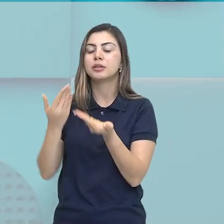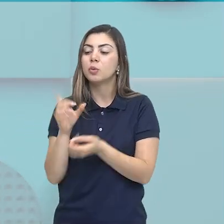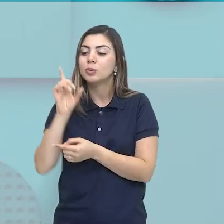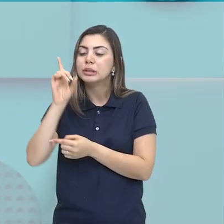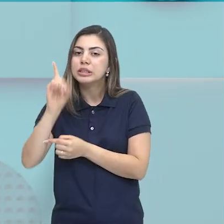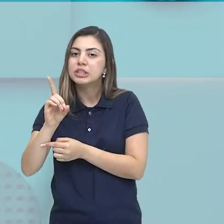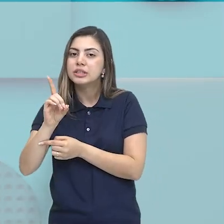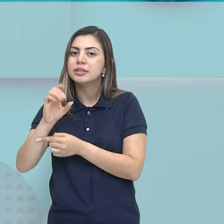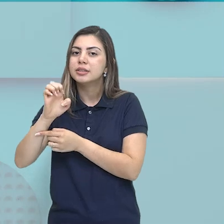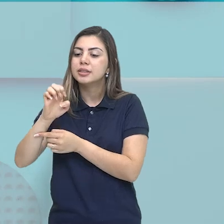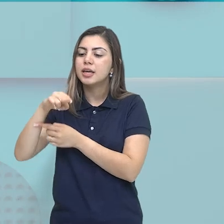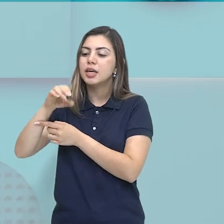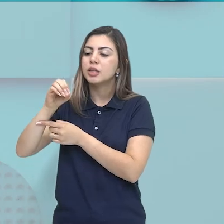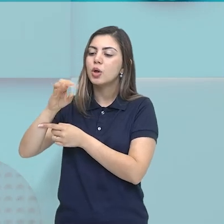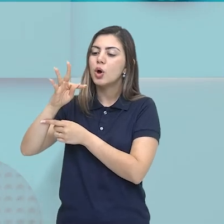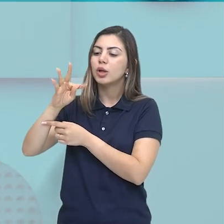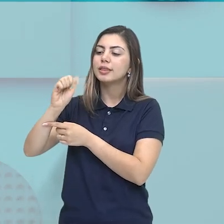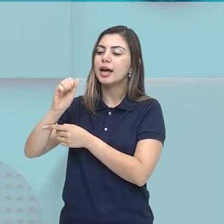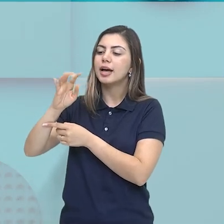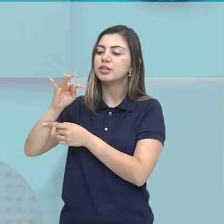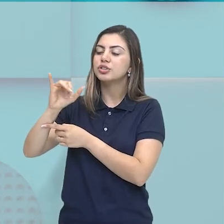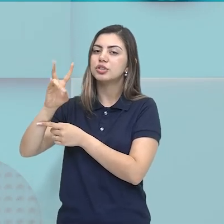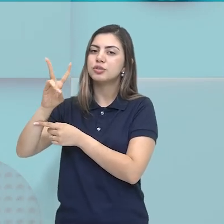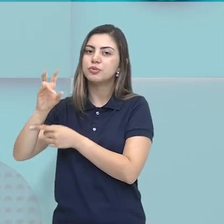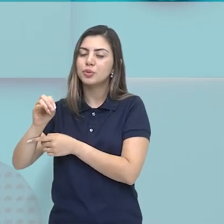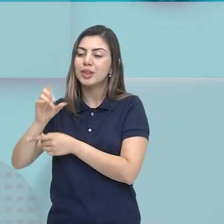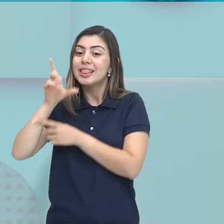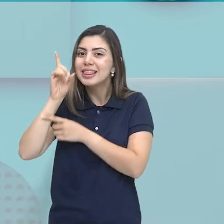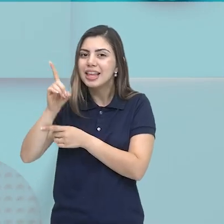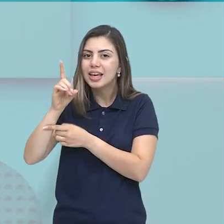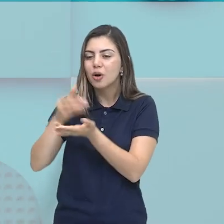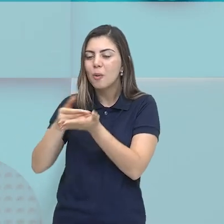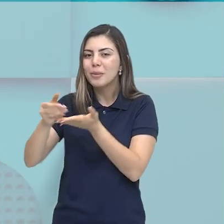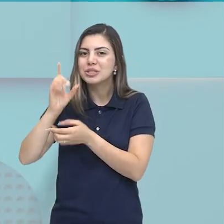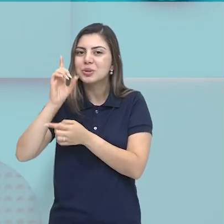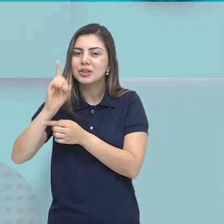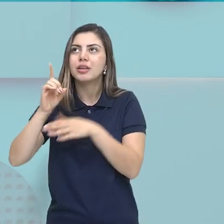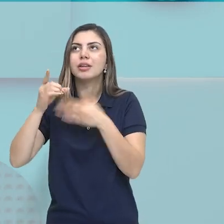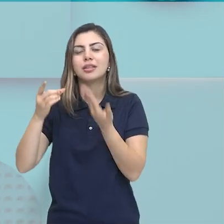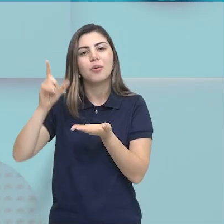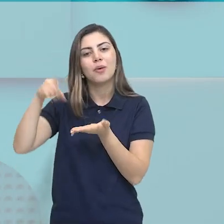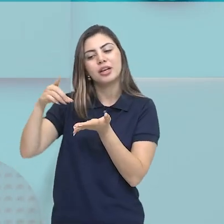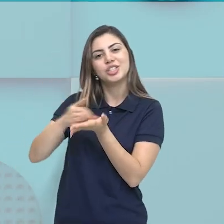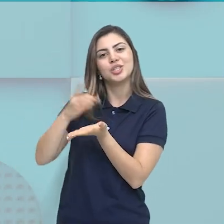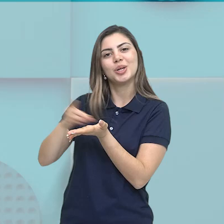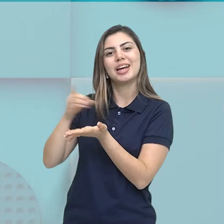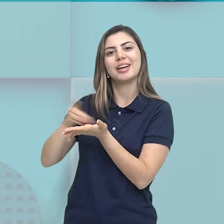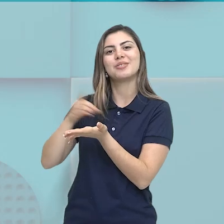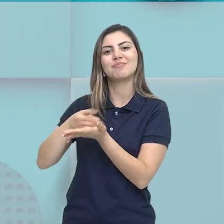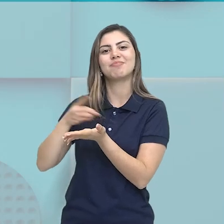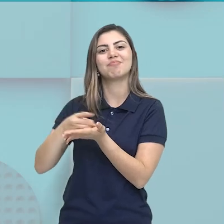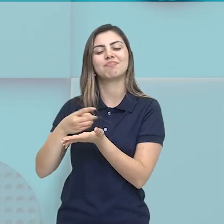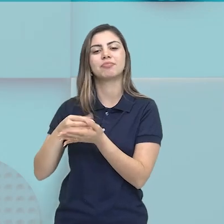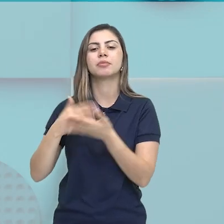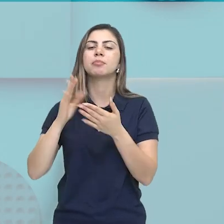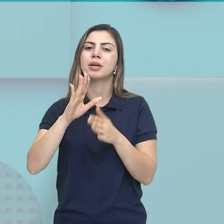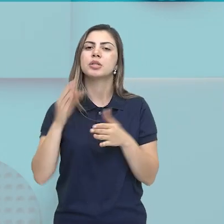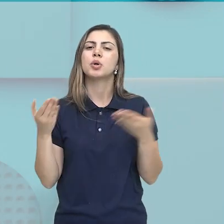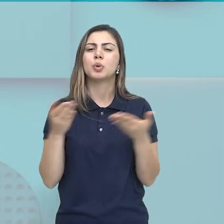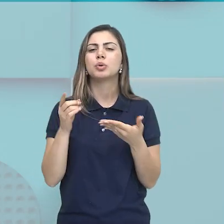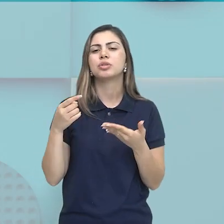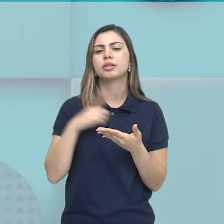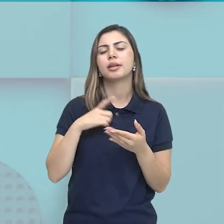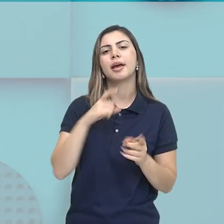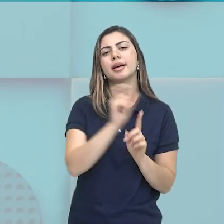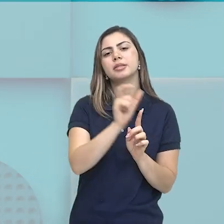está relacionado àquela palavra que vem do dicionário primeira. É claro que hoje as palavras com